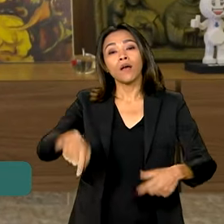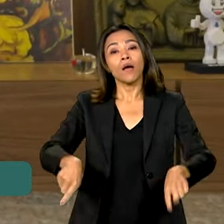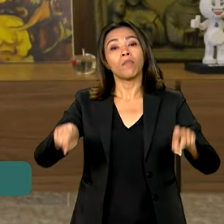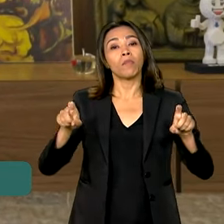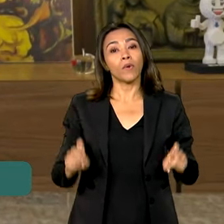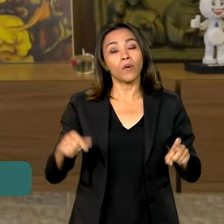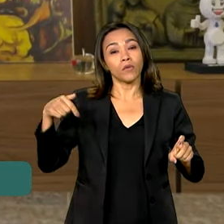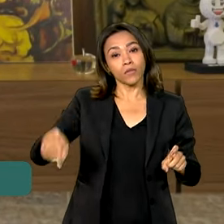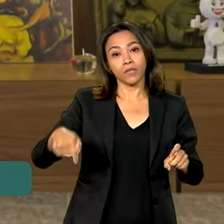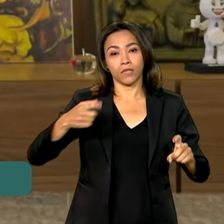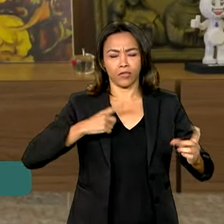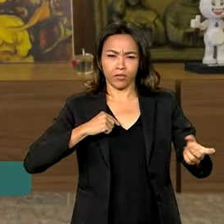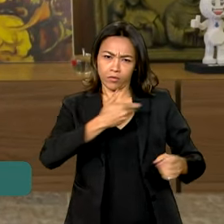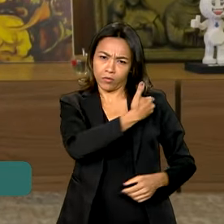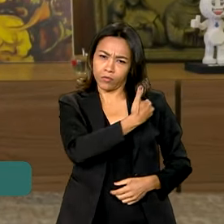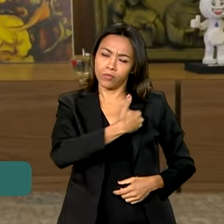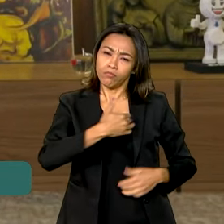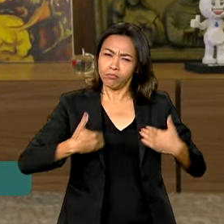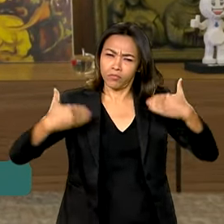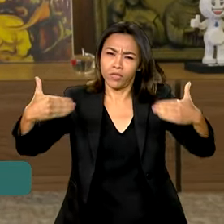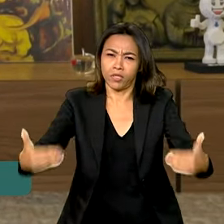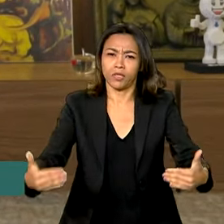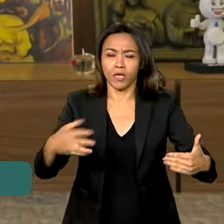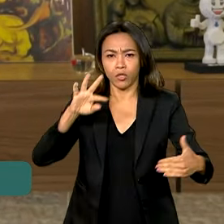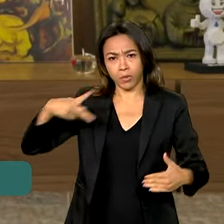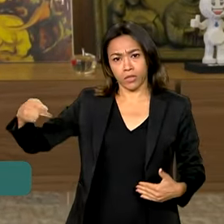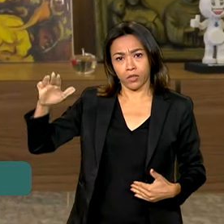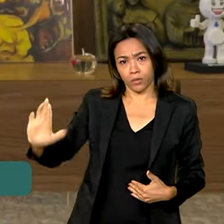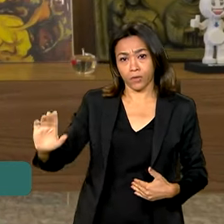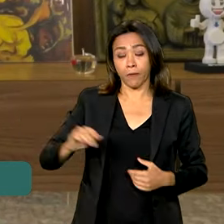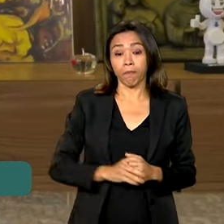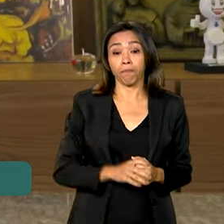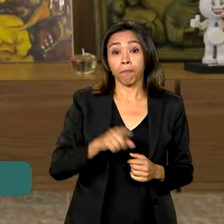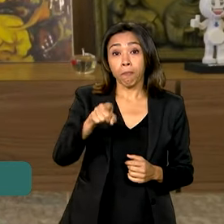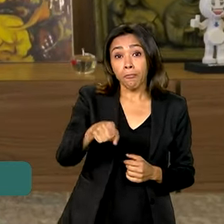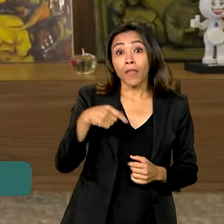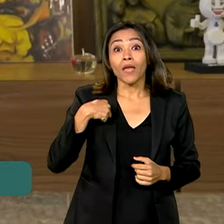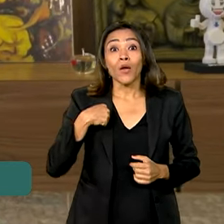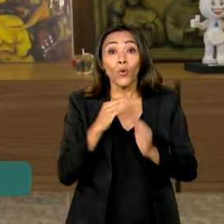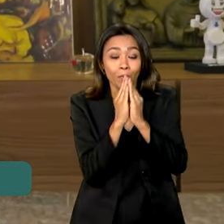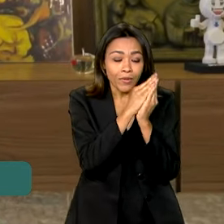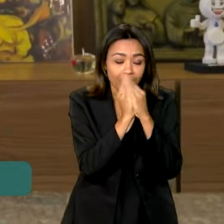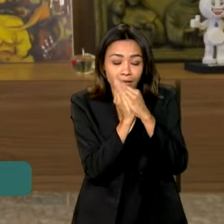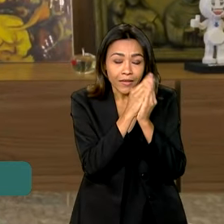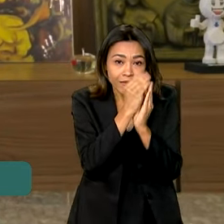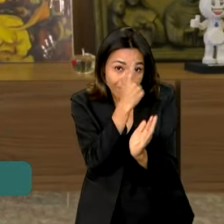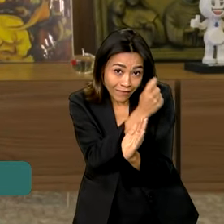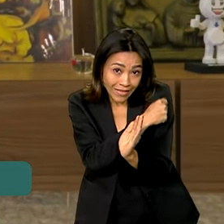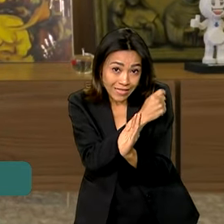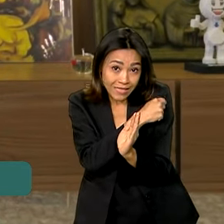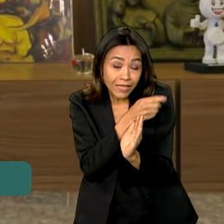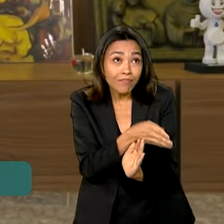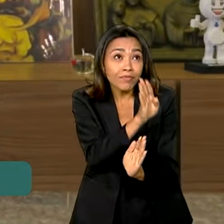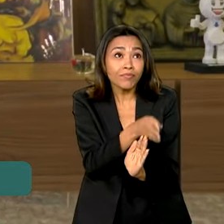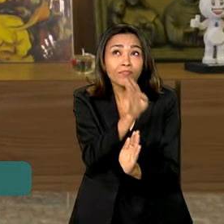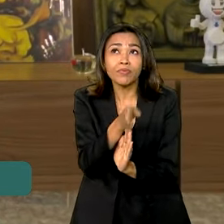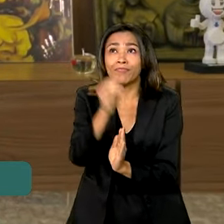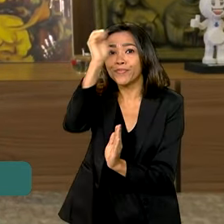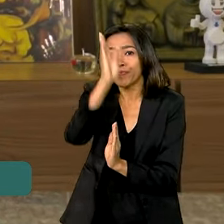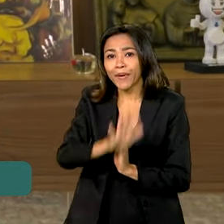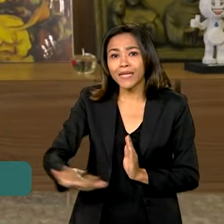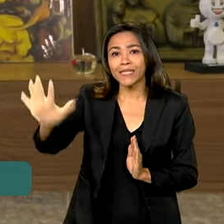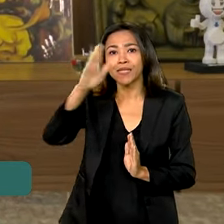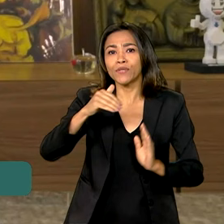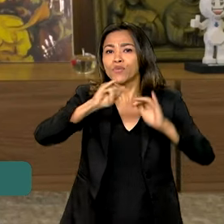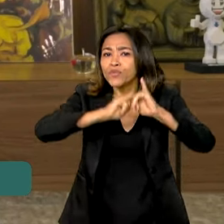a liderança do presidente Lula o Zé cutinha viajou pelo Brasil levando a mensagem de que